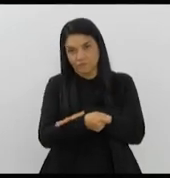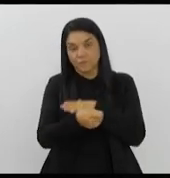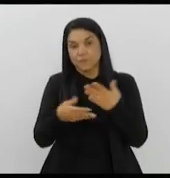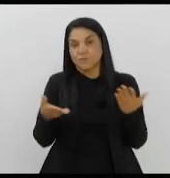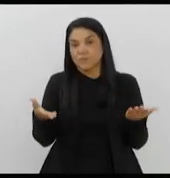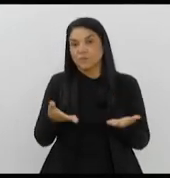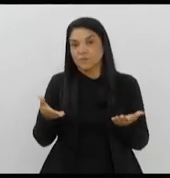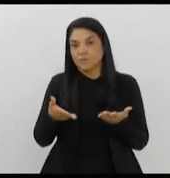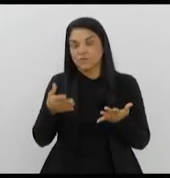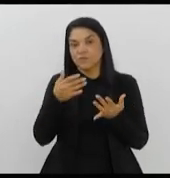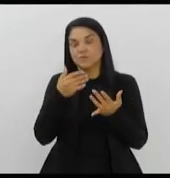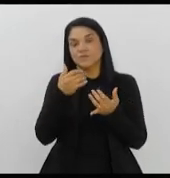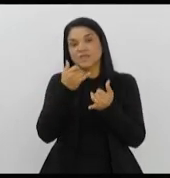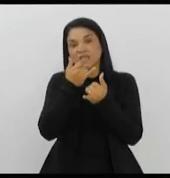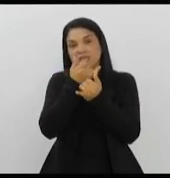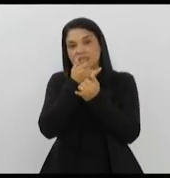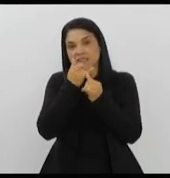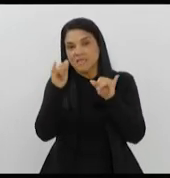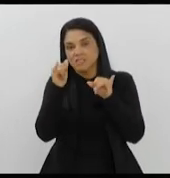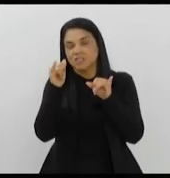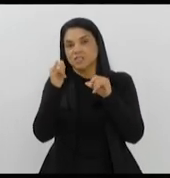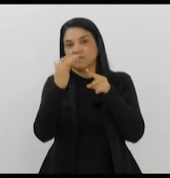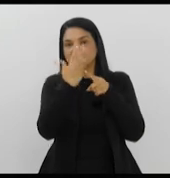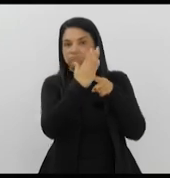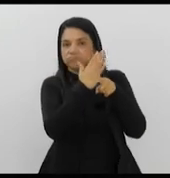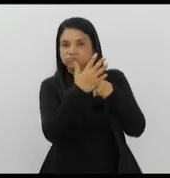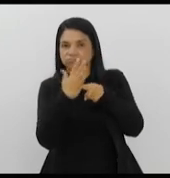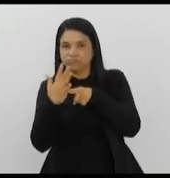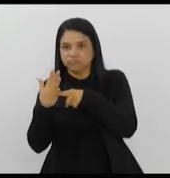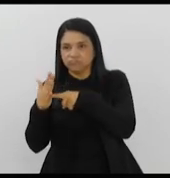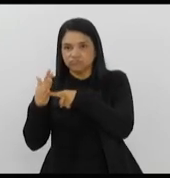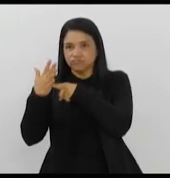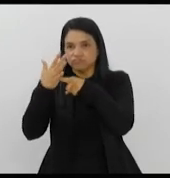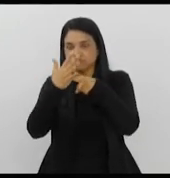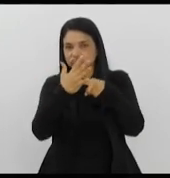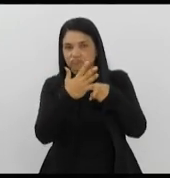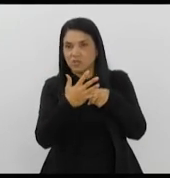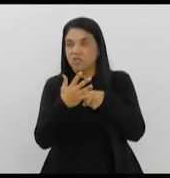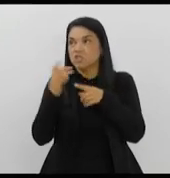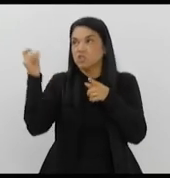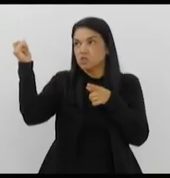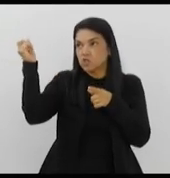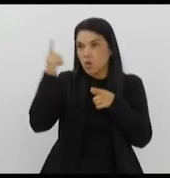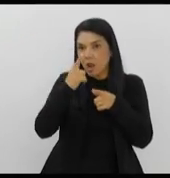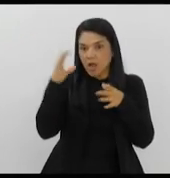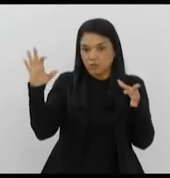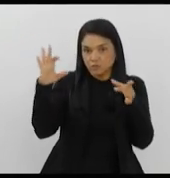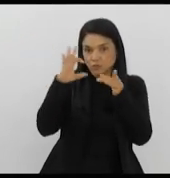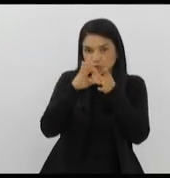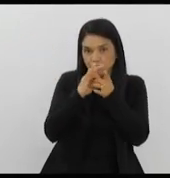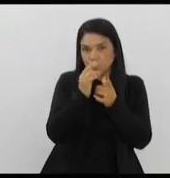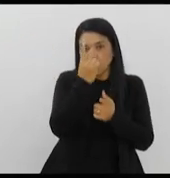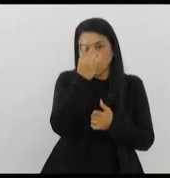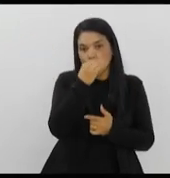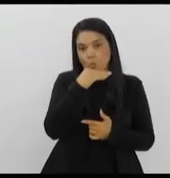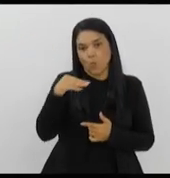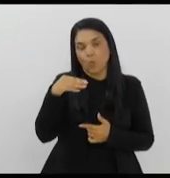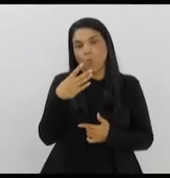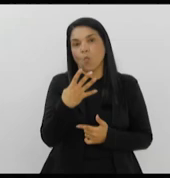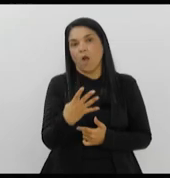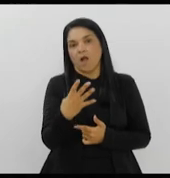hoje, a energia eólica e solar juntas já chegam a quase que um quarto da energia